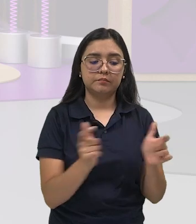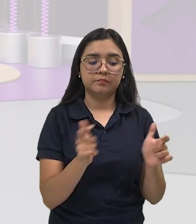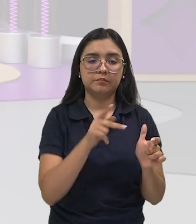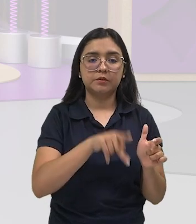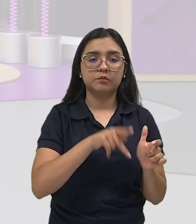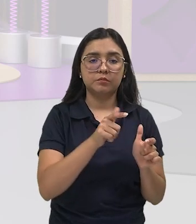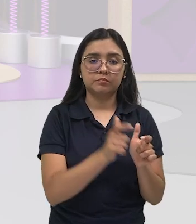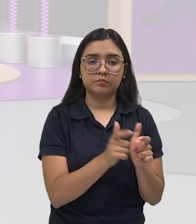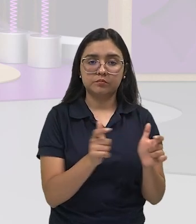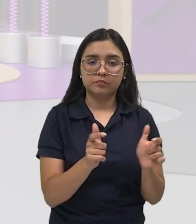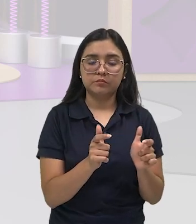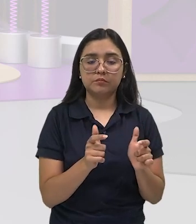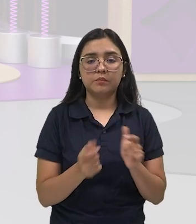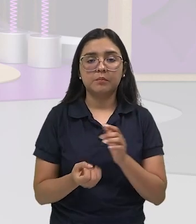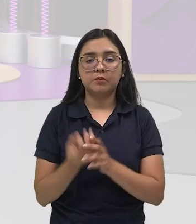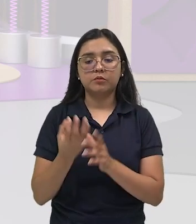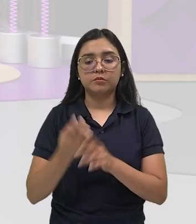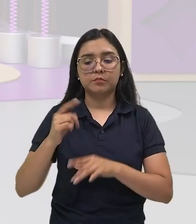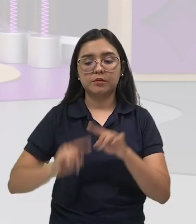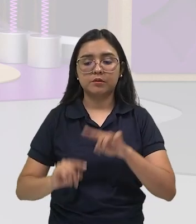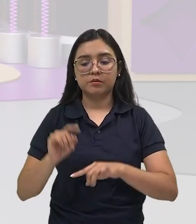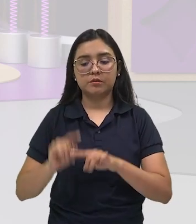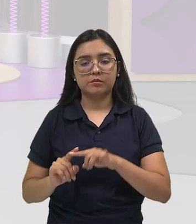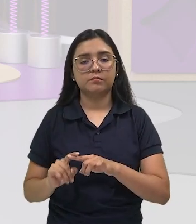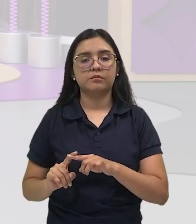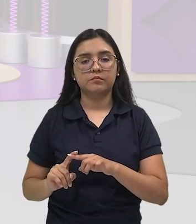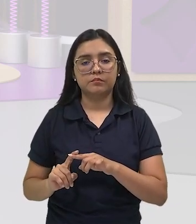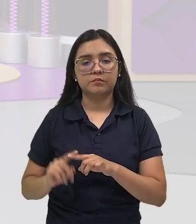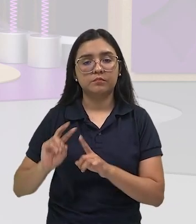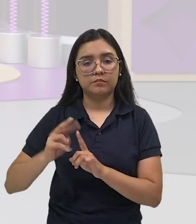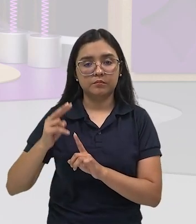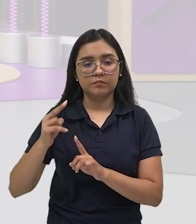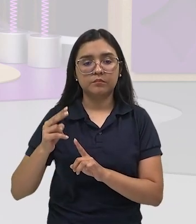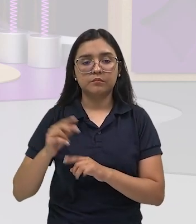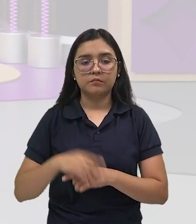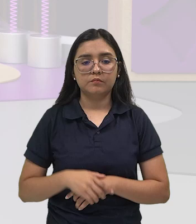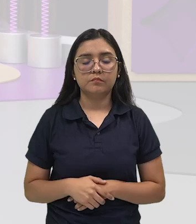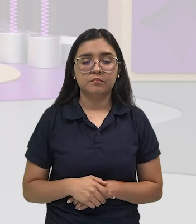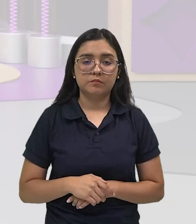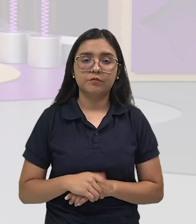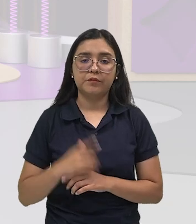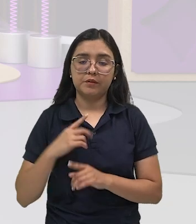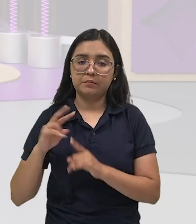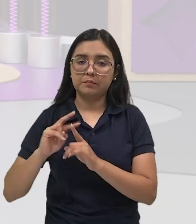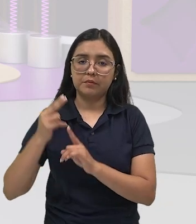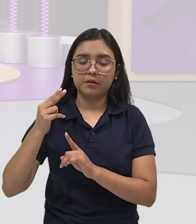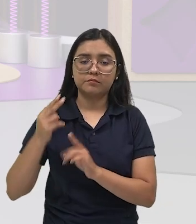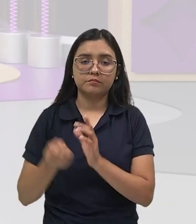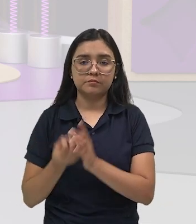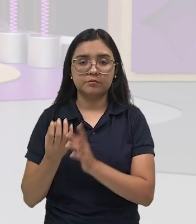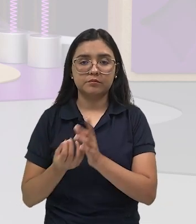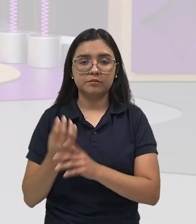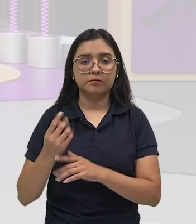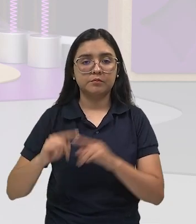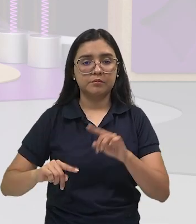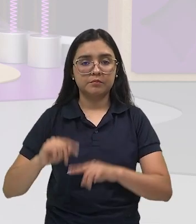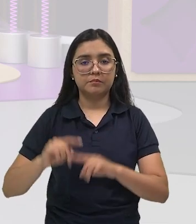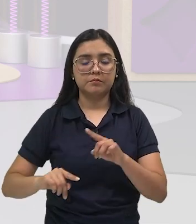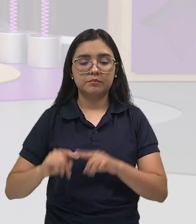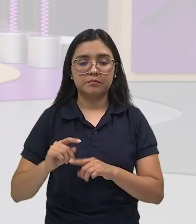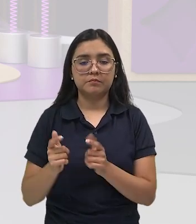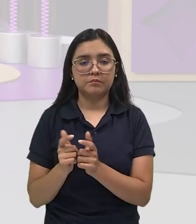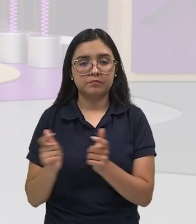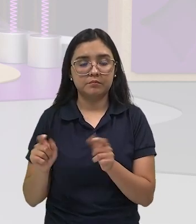funcionários para produzir determinada quantidade de produtos, eu vou ter mais produtos produzidos, portanto, aumento